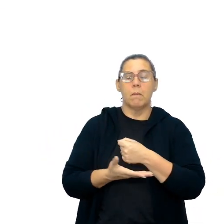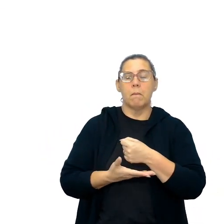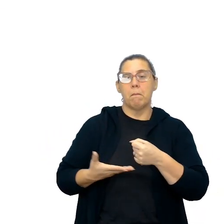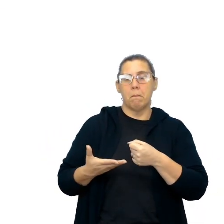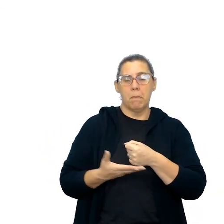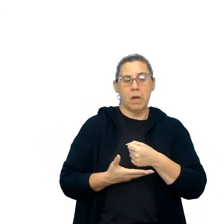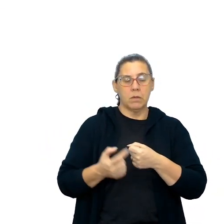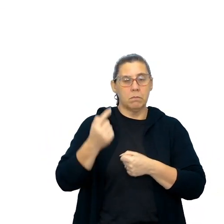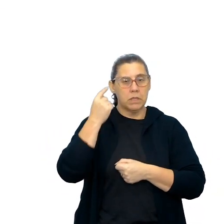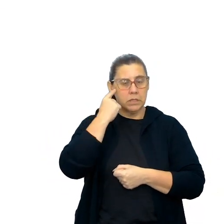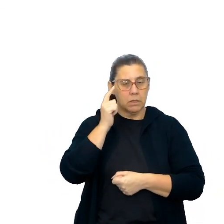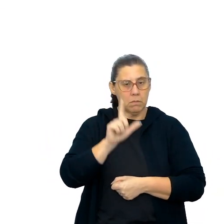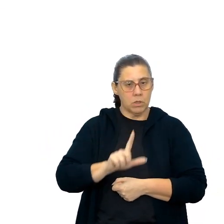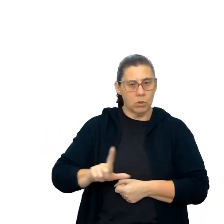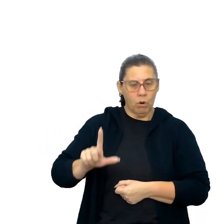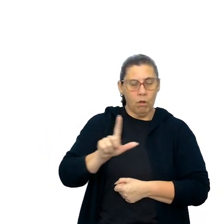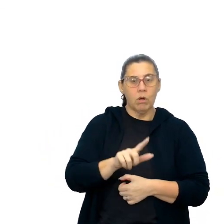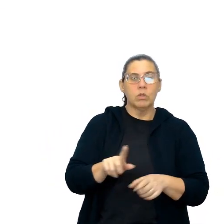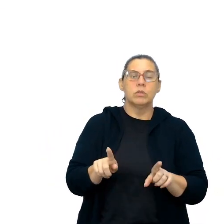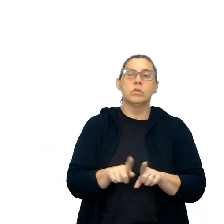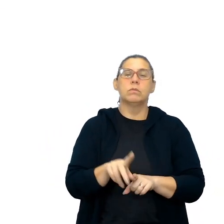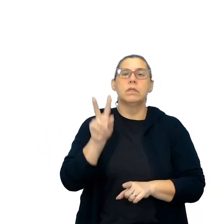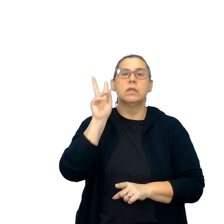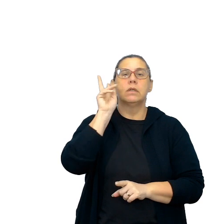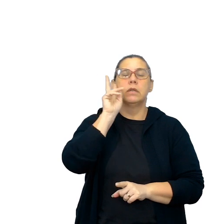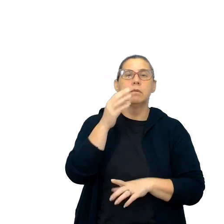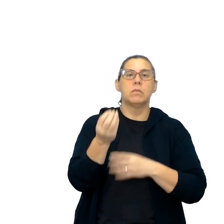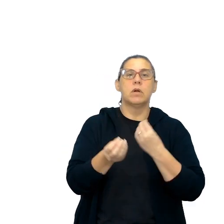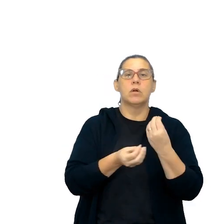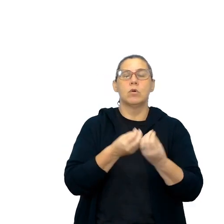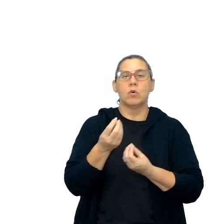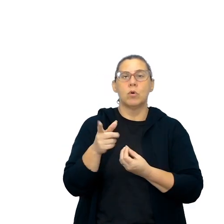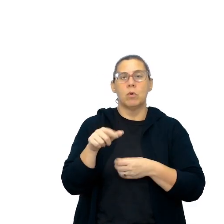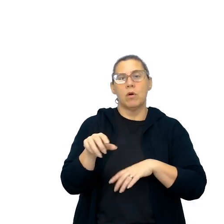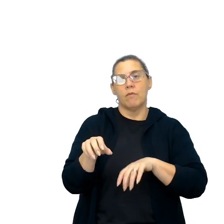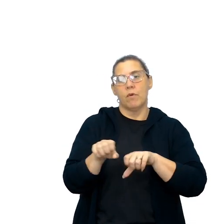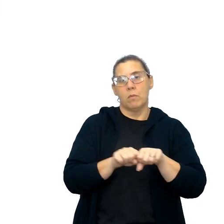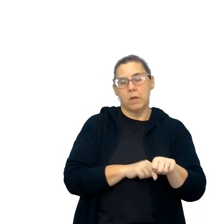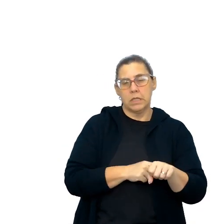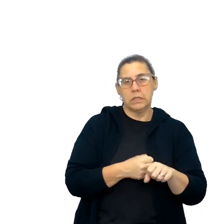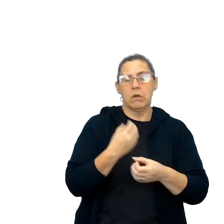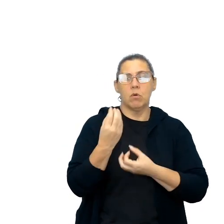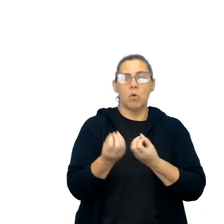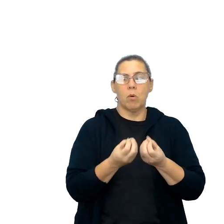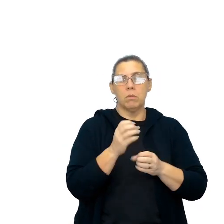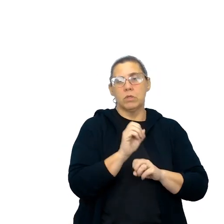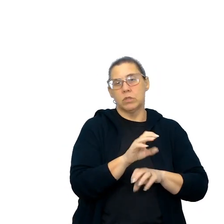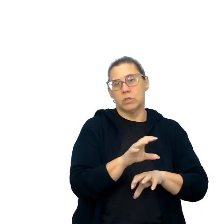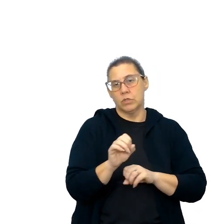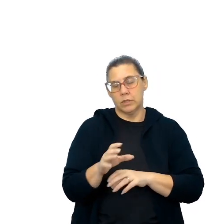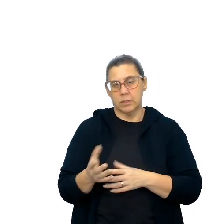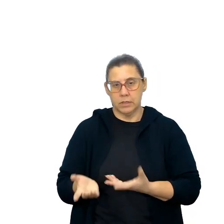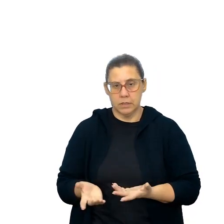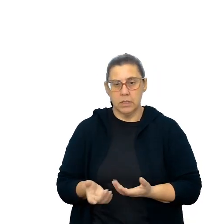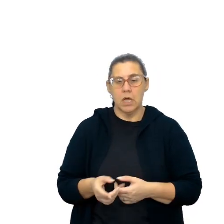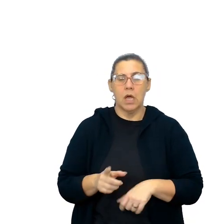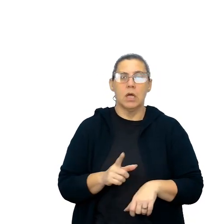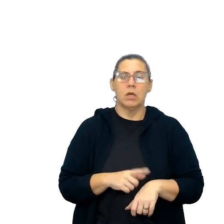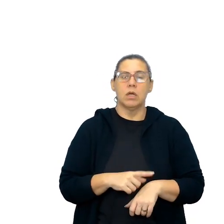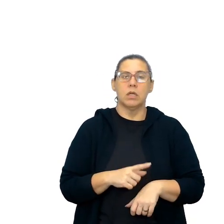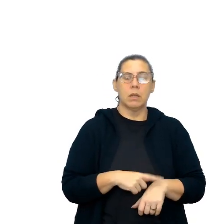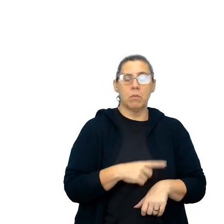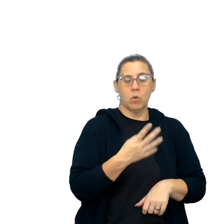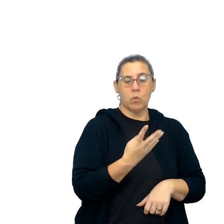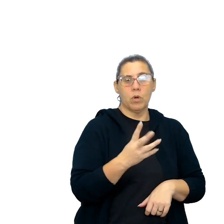raciocínio lógico e vamos também lembrar como é a nossa formação, como que a gente trabalha com essa formação nossa. É um tempo de